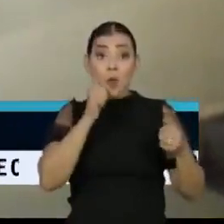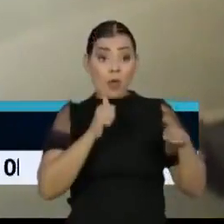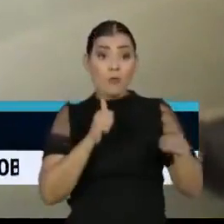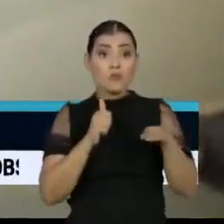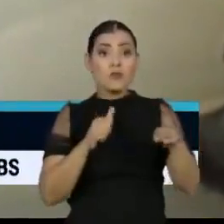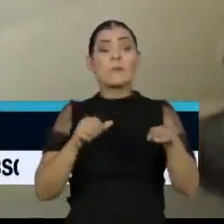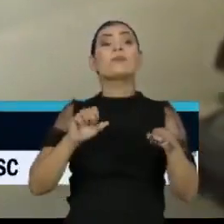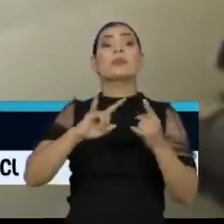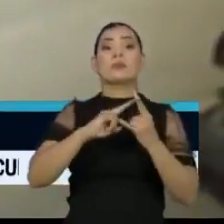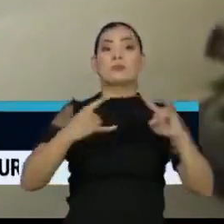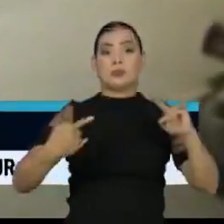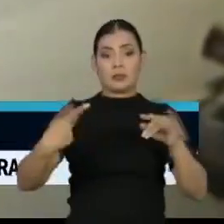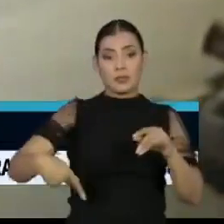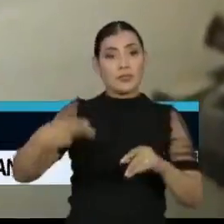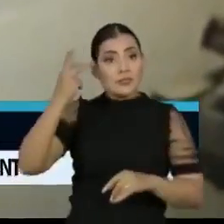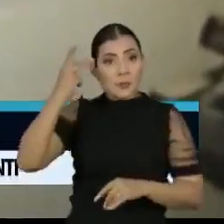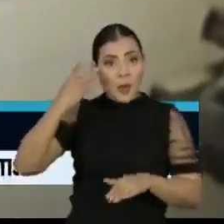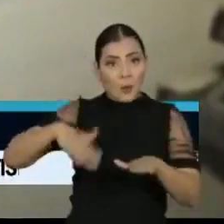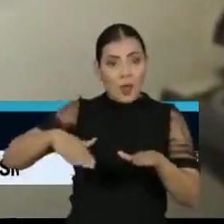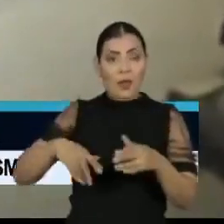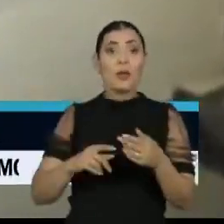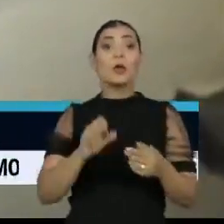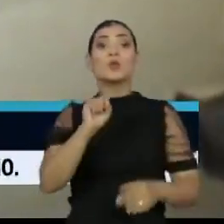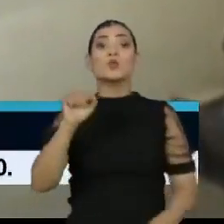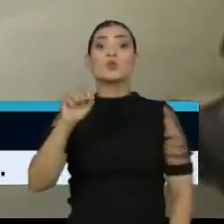Prefeitura de São Vicente, no litoral paulista,